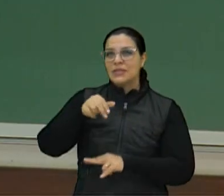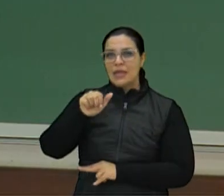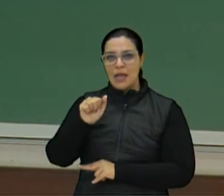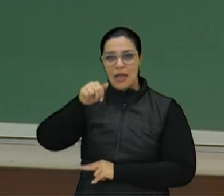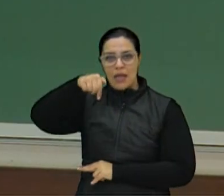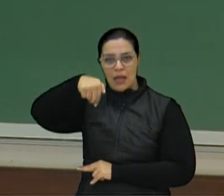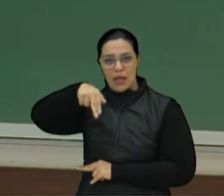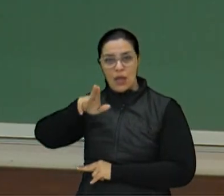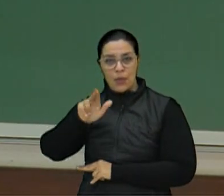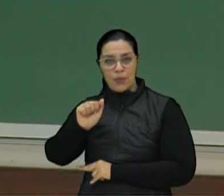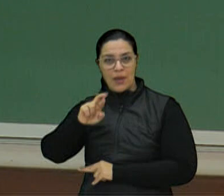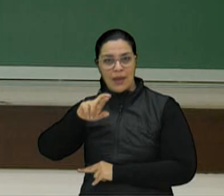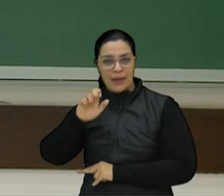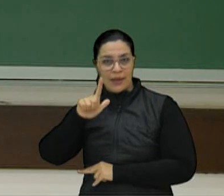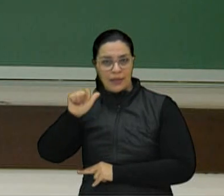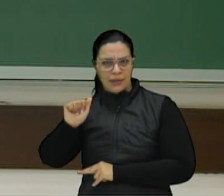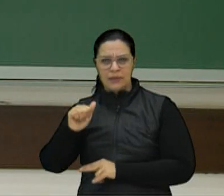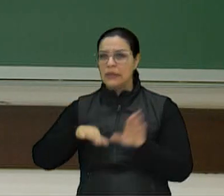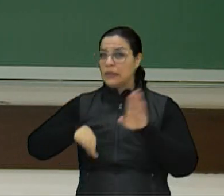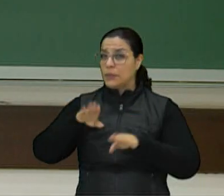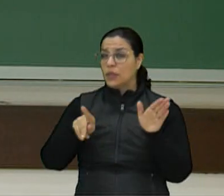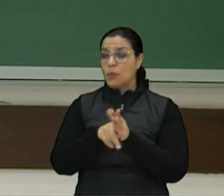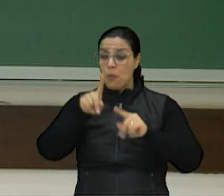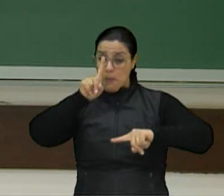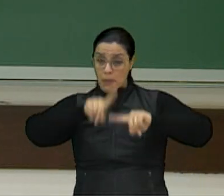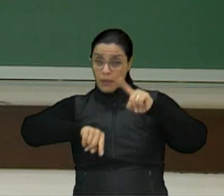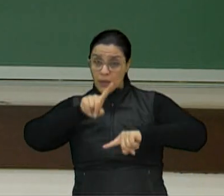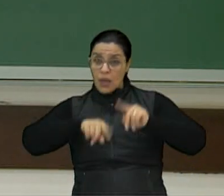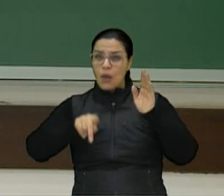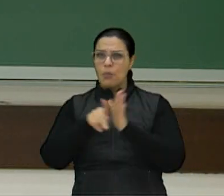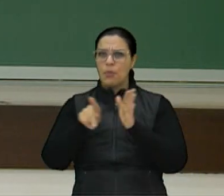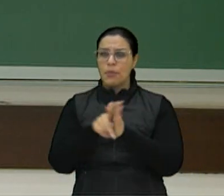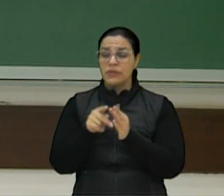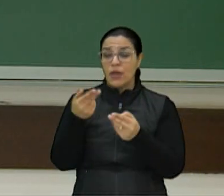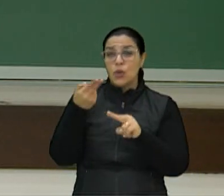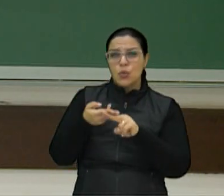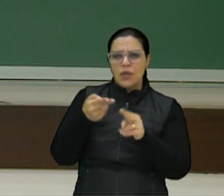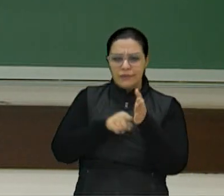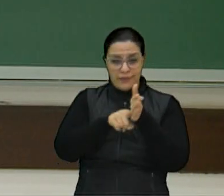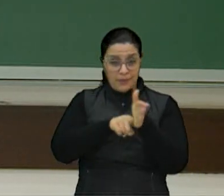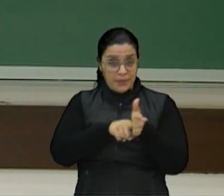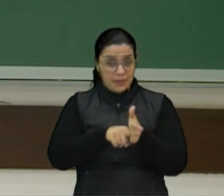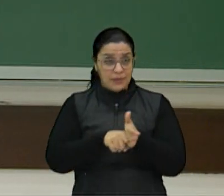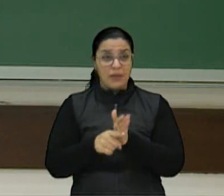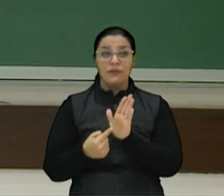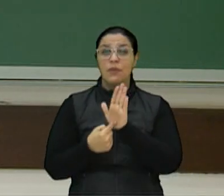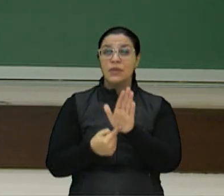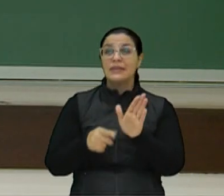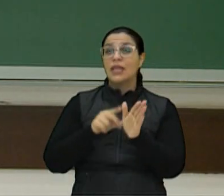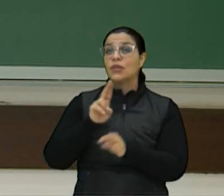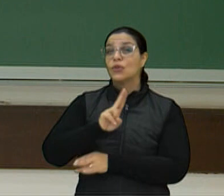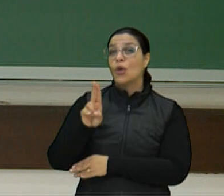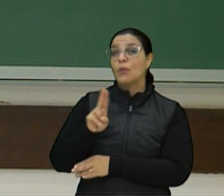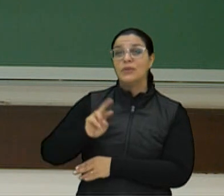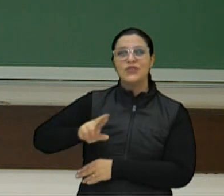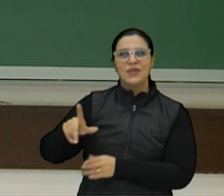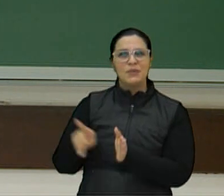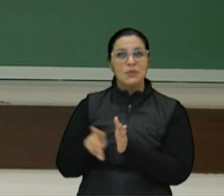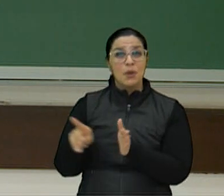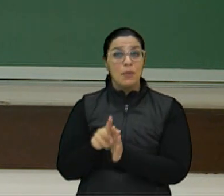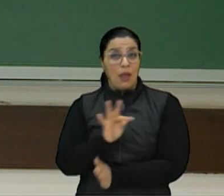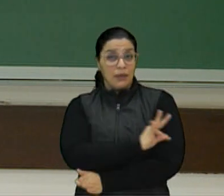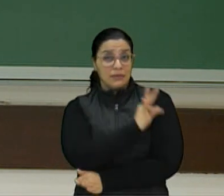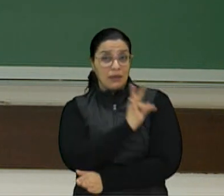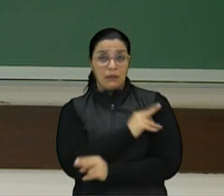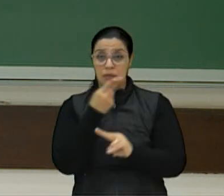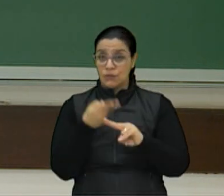importante destacar aqui que, dependendo do material sobre a aquarela que você for pesquisar, tem nomes diferentes sobre essas